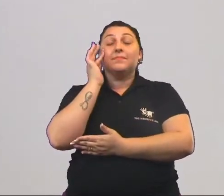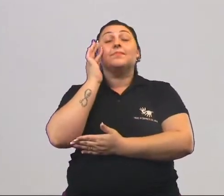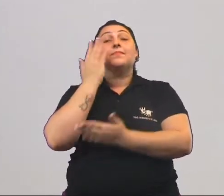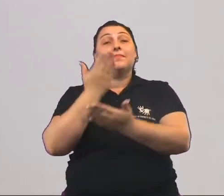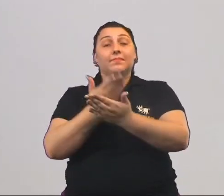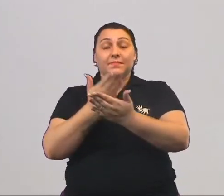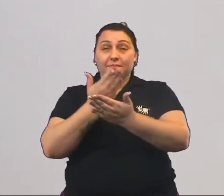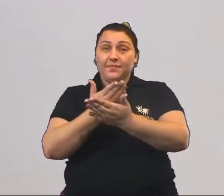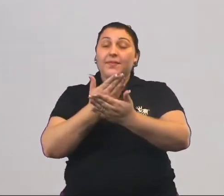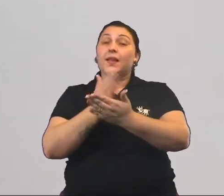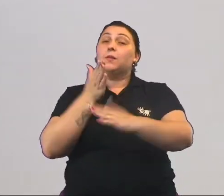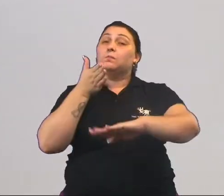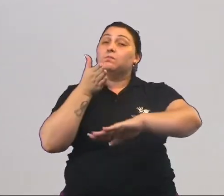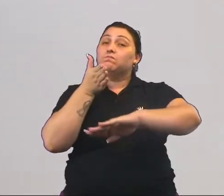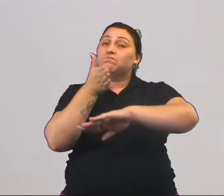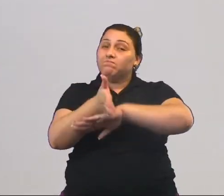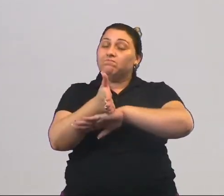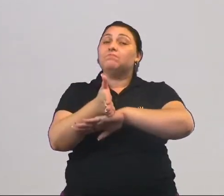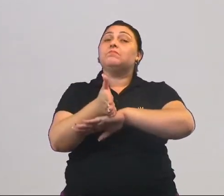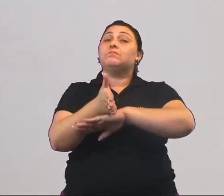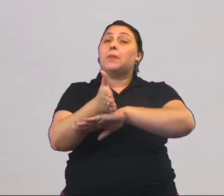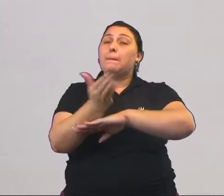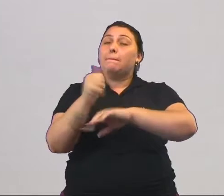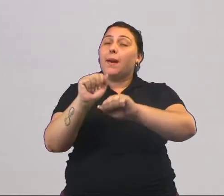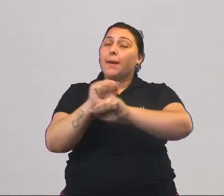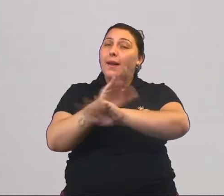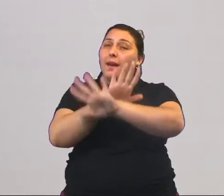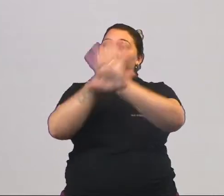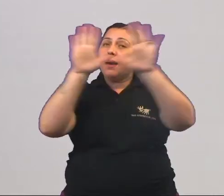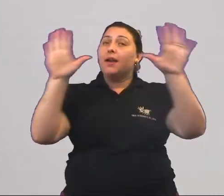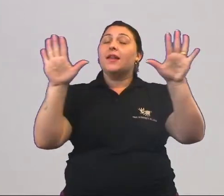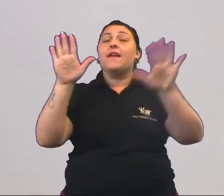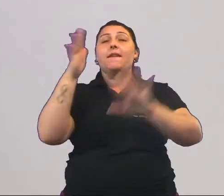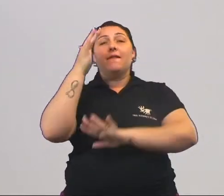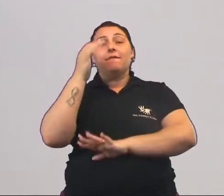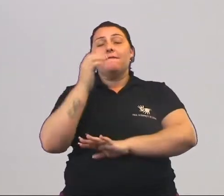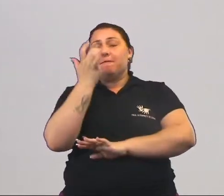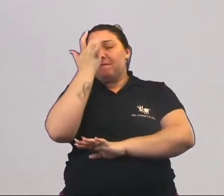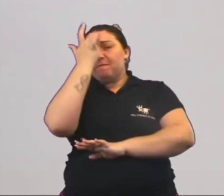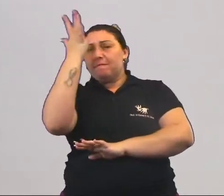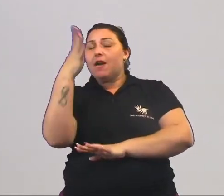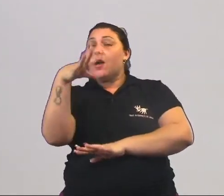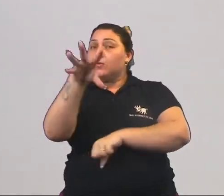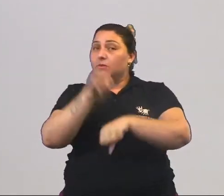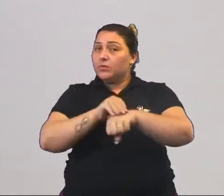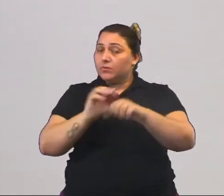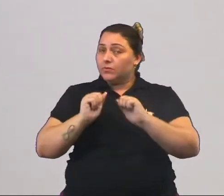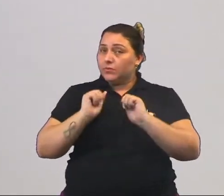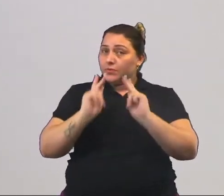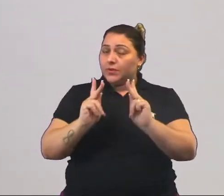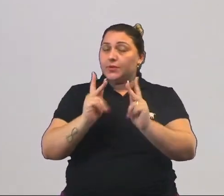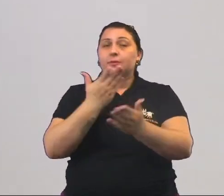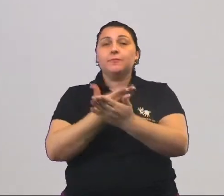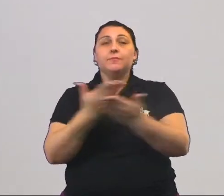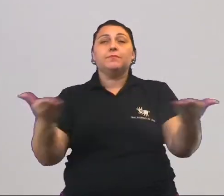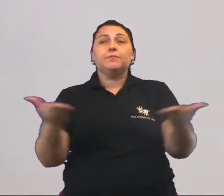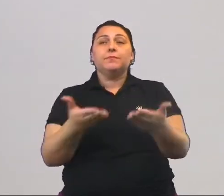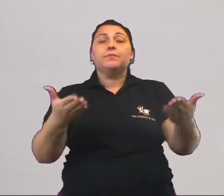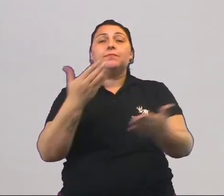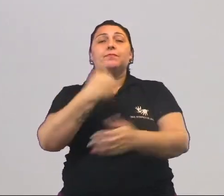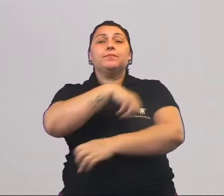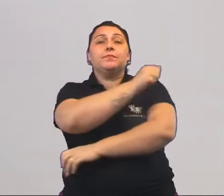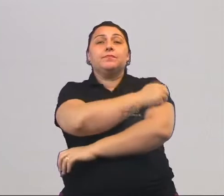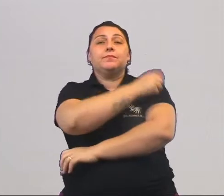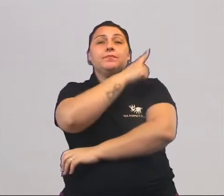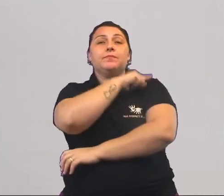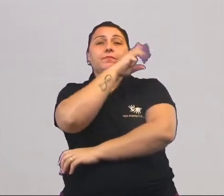esta aula chegue até você com mais clareza e de fácil conhecimento, tá ok? Essa aula hoje é para os alunos